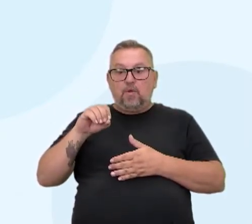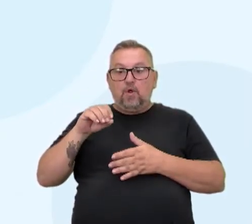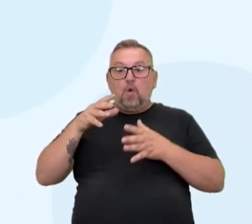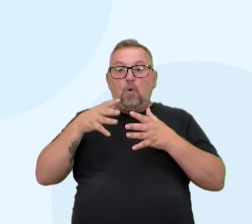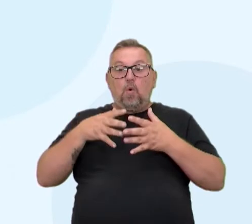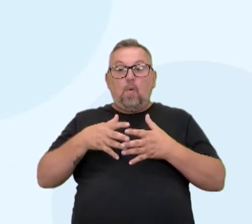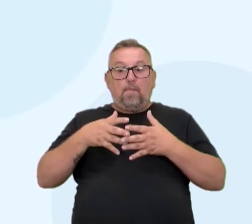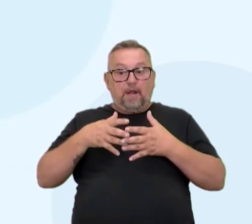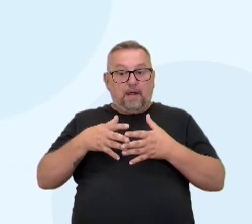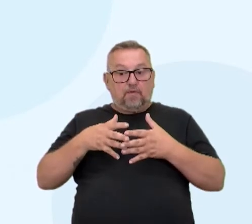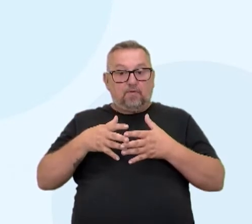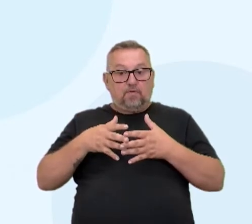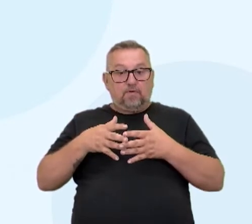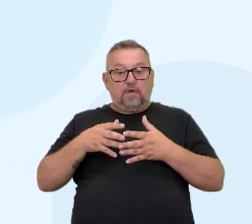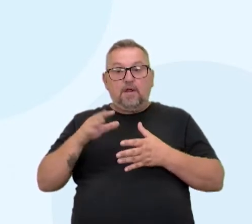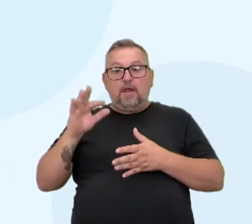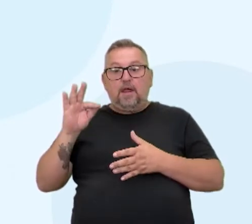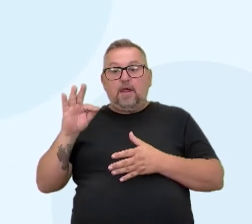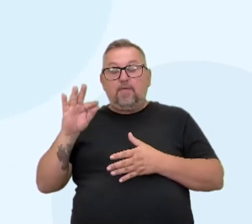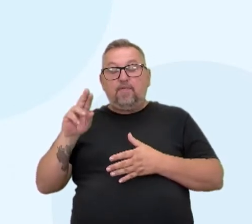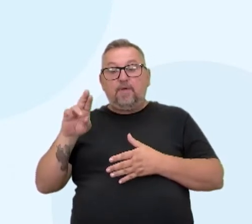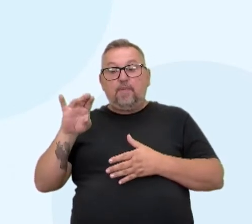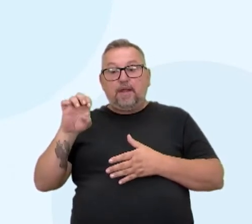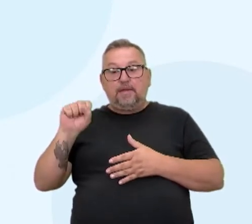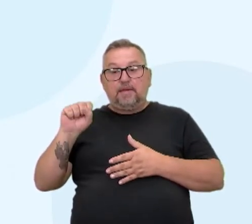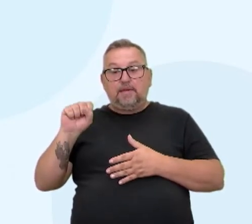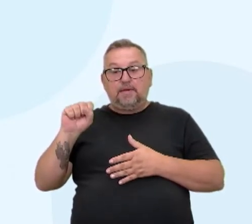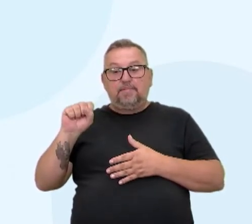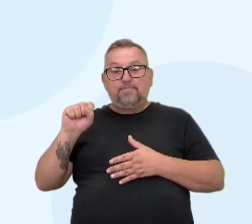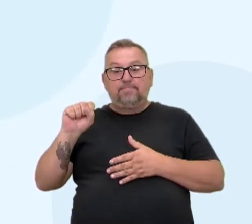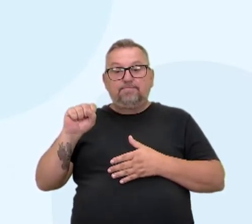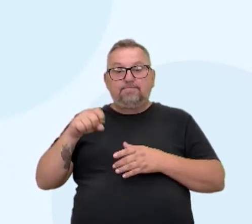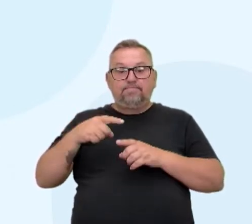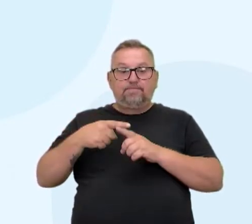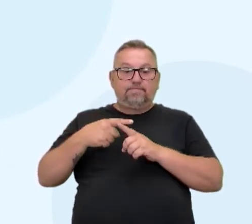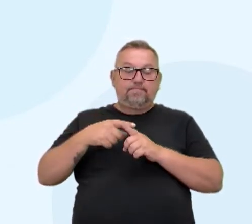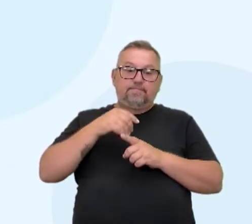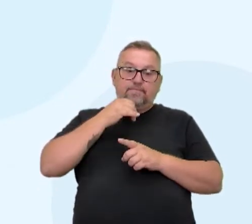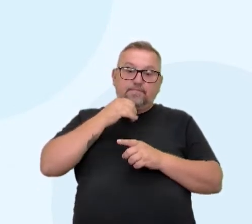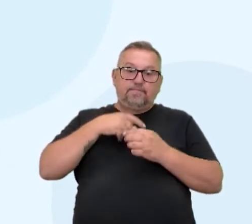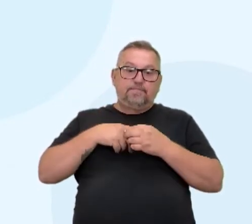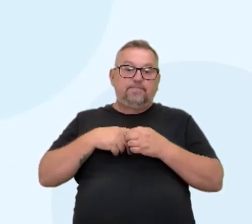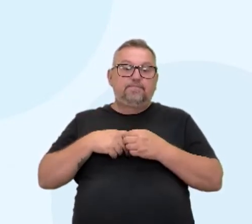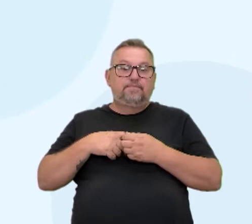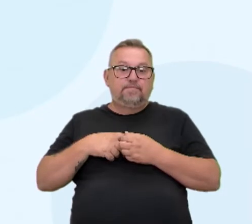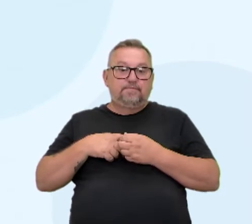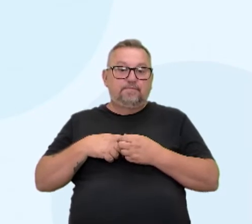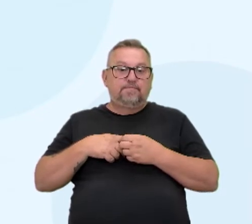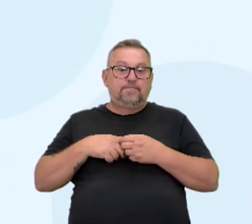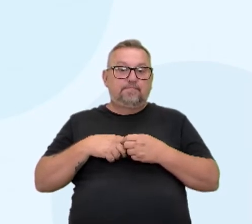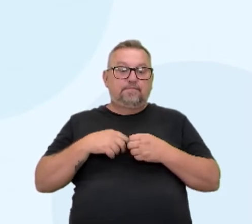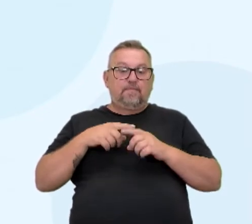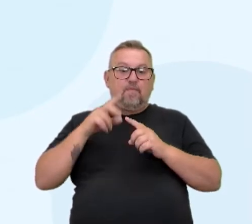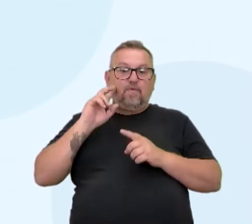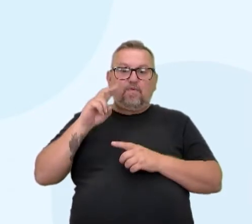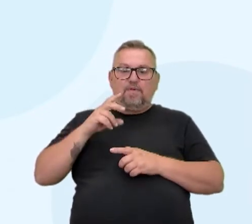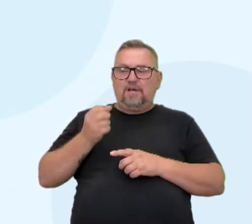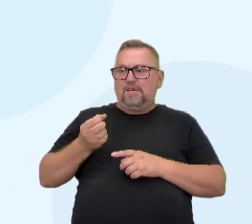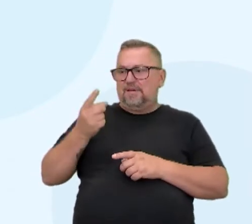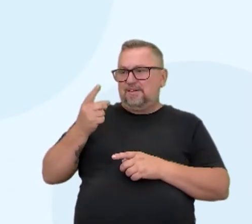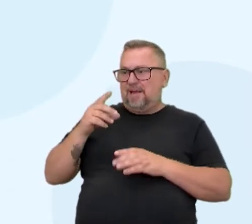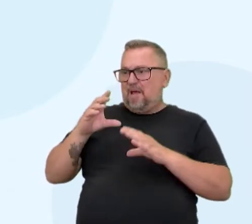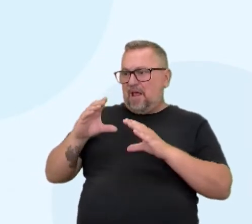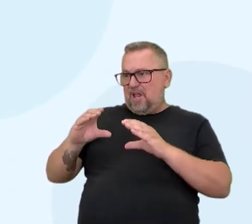falando carboidratos complexos, né, e fibras. Porque, por exemplo, muita pessoa pode virar, né, as pessoas podem virar e falar assim, mas